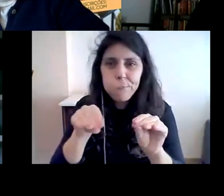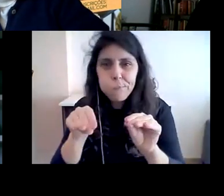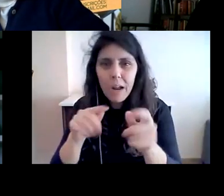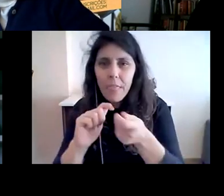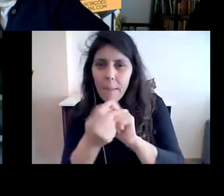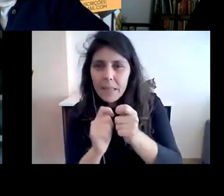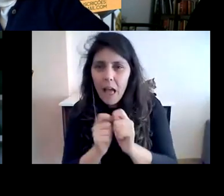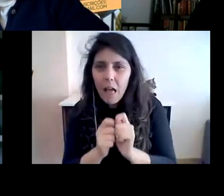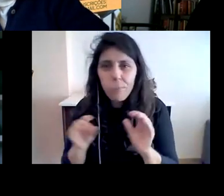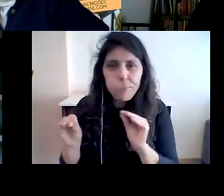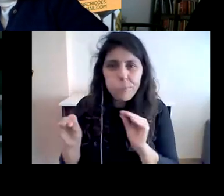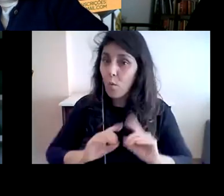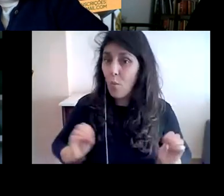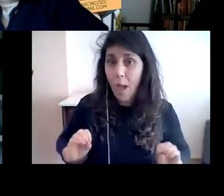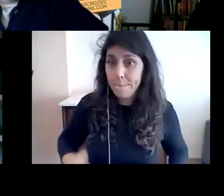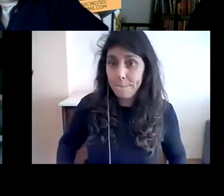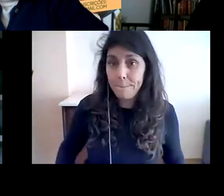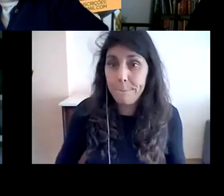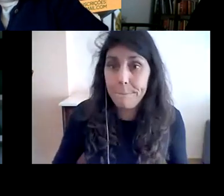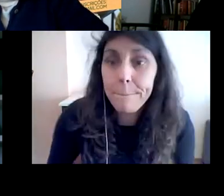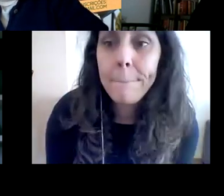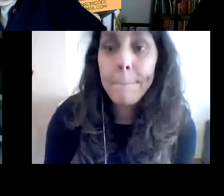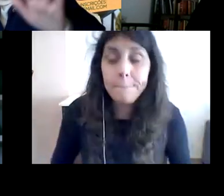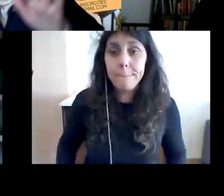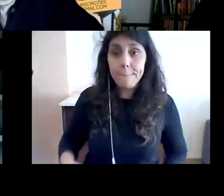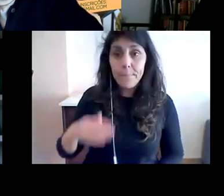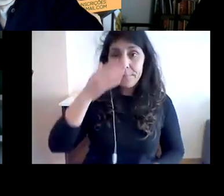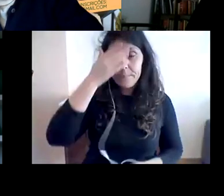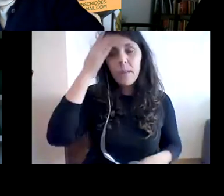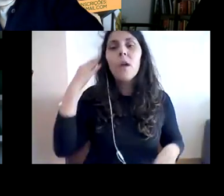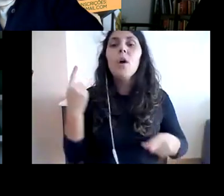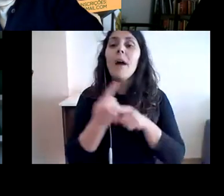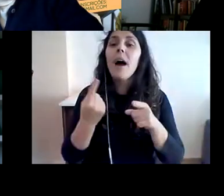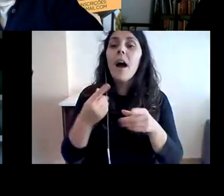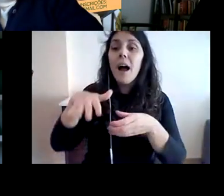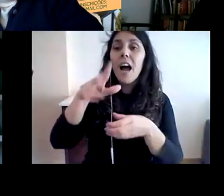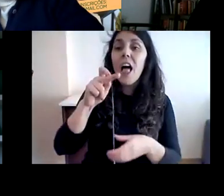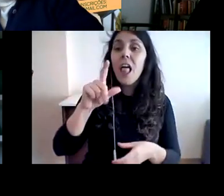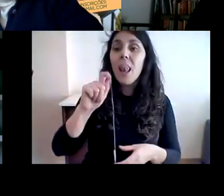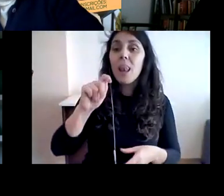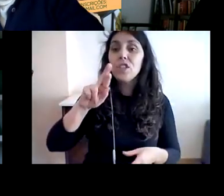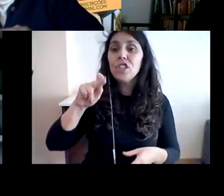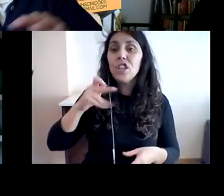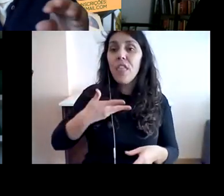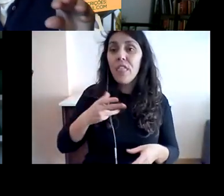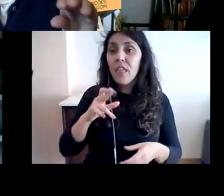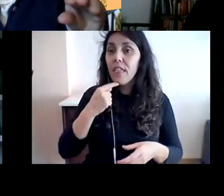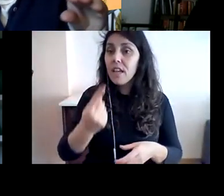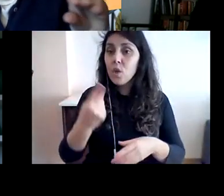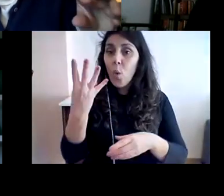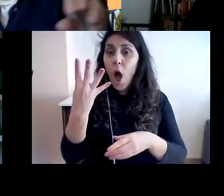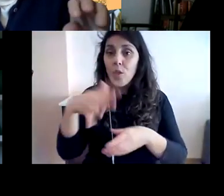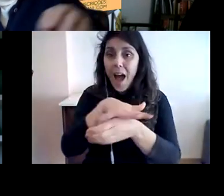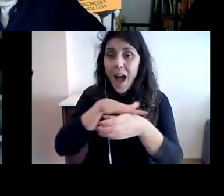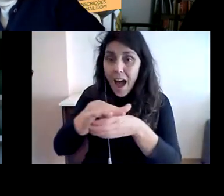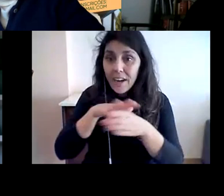grandes áreas, como identificou o Alexandre Mano, que correm norte a sul do país, apenas uma